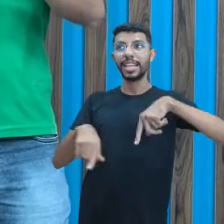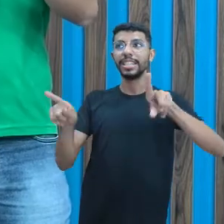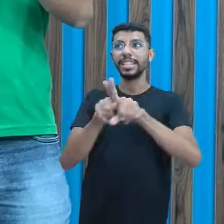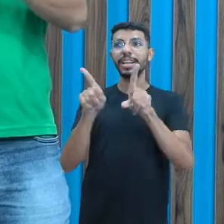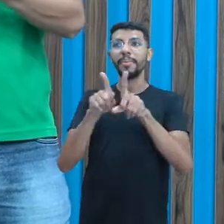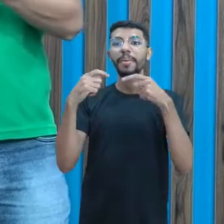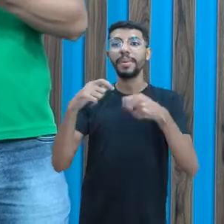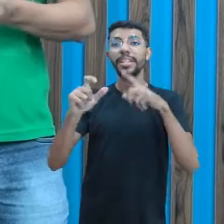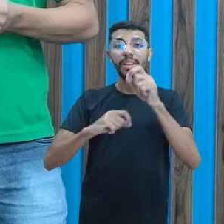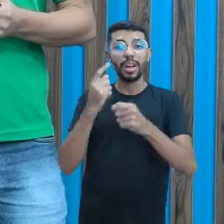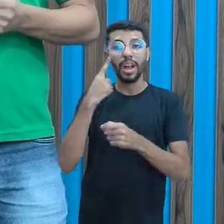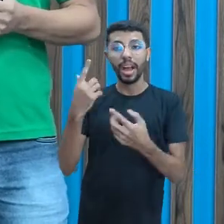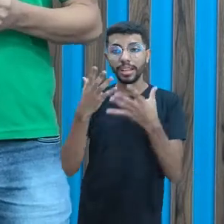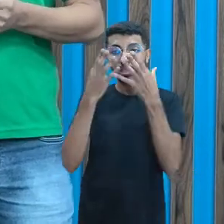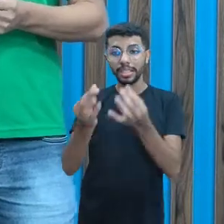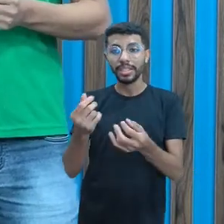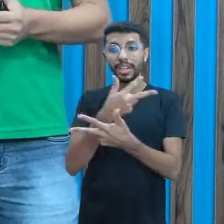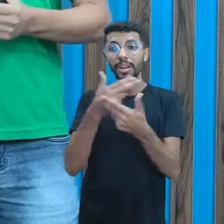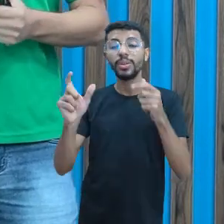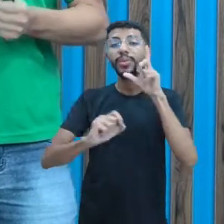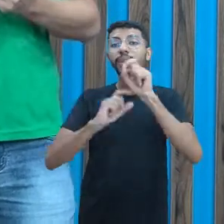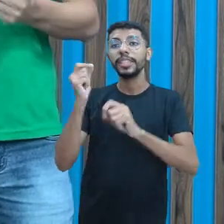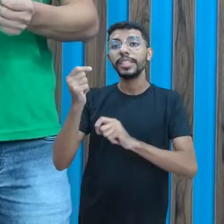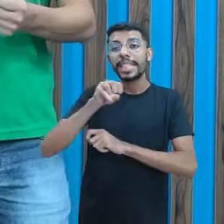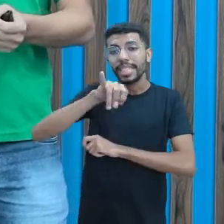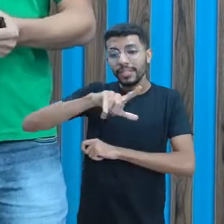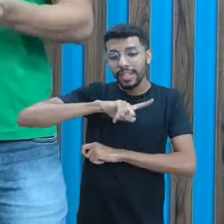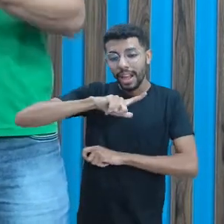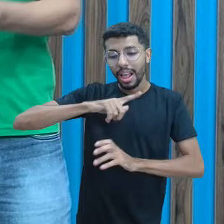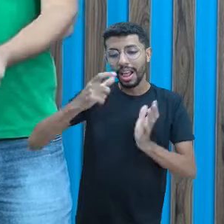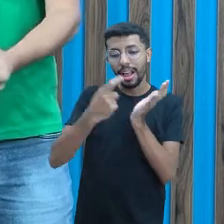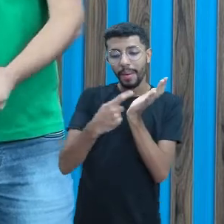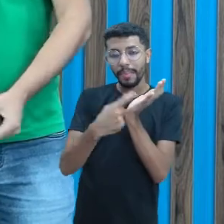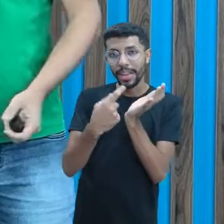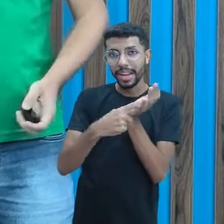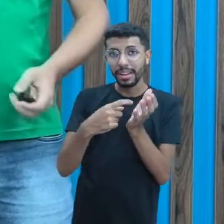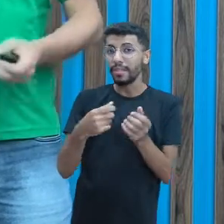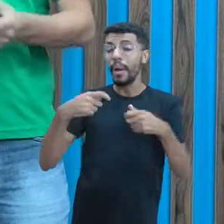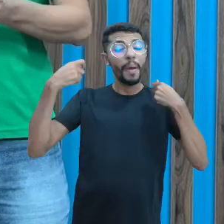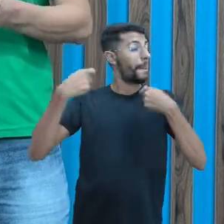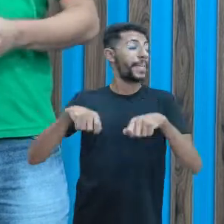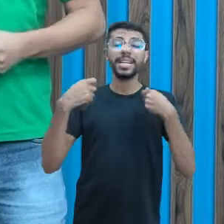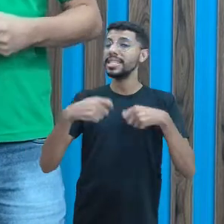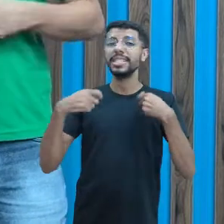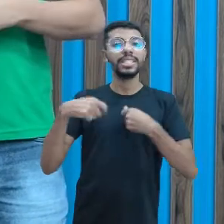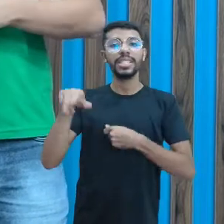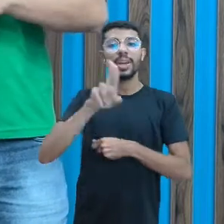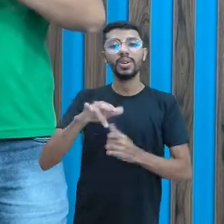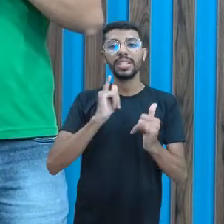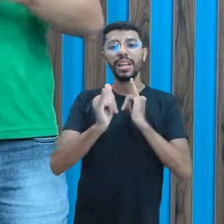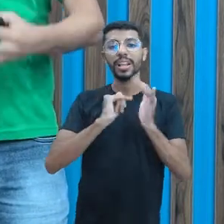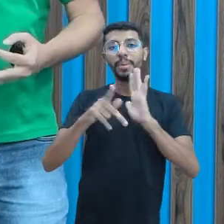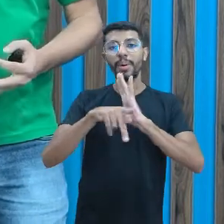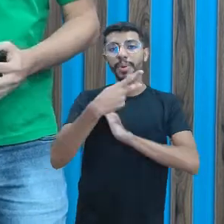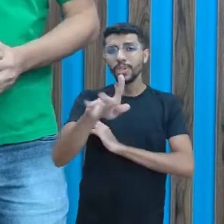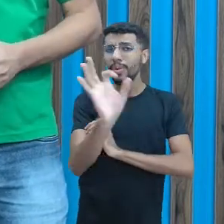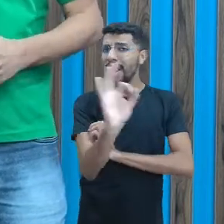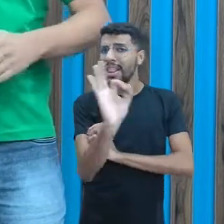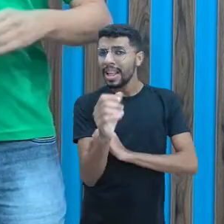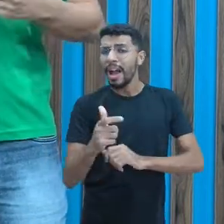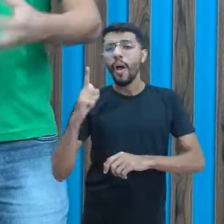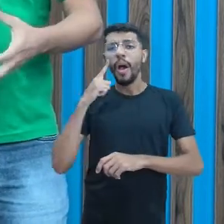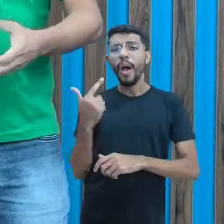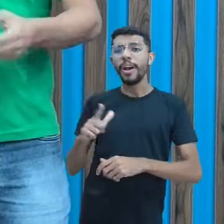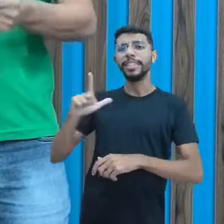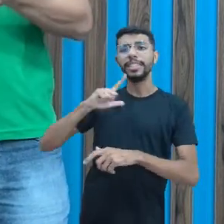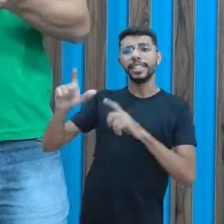atenção que se você tiver o aplicativo, você não precisa utilizar sua internet, né? Então, os dados são financiados, então você